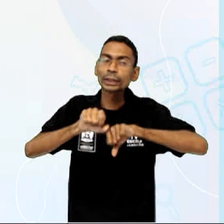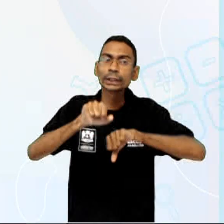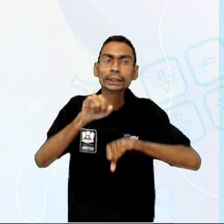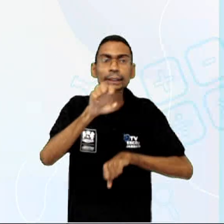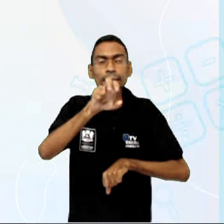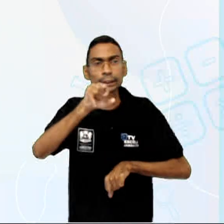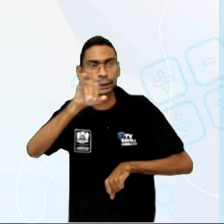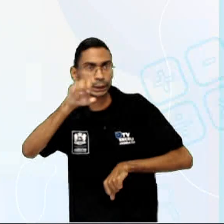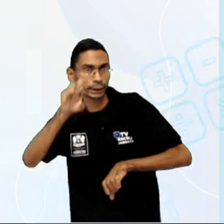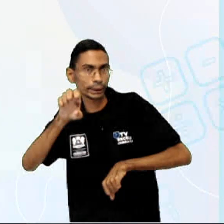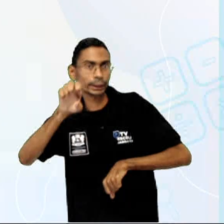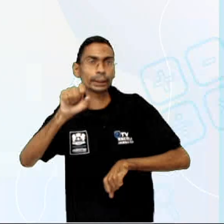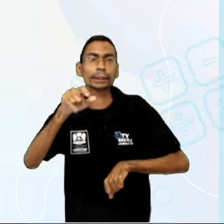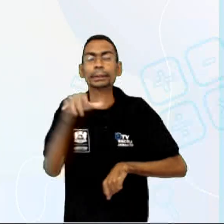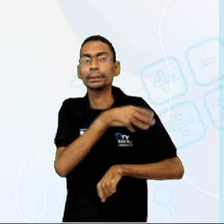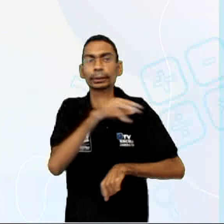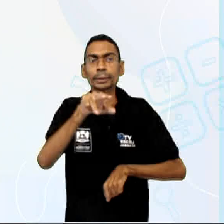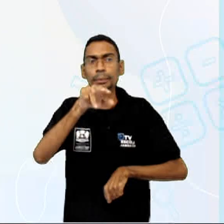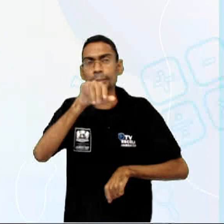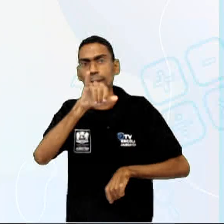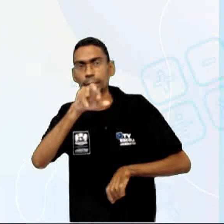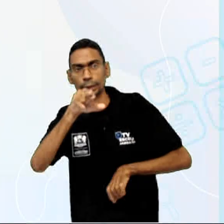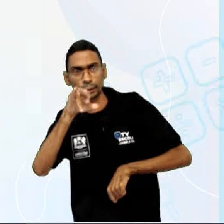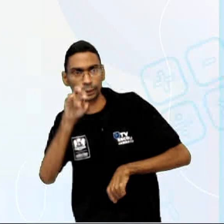eram proprietários das sesmarias, ó, que está aí,